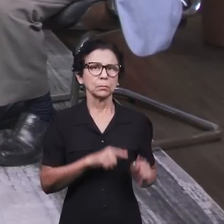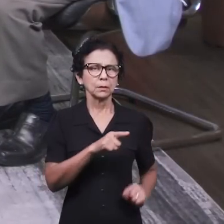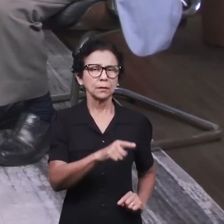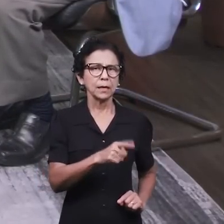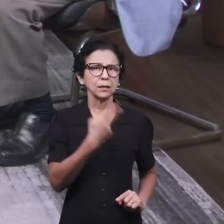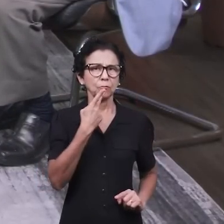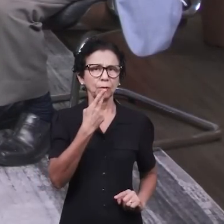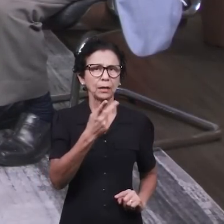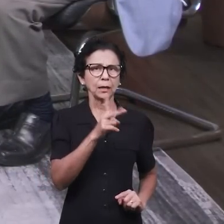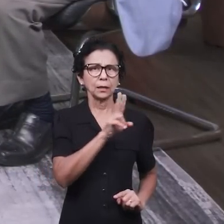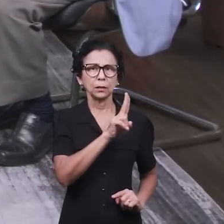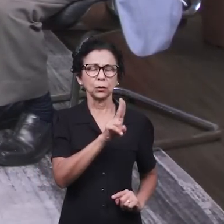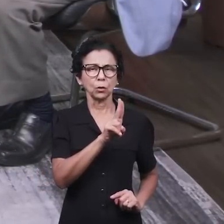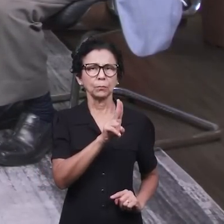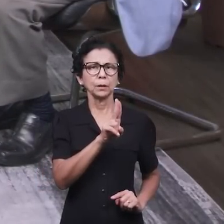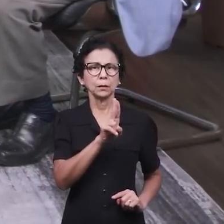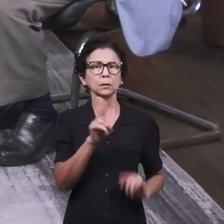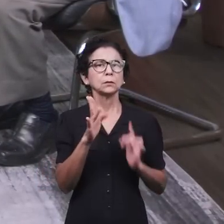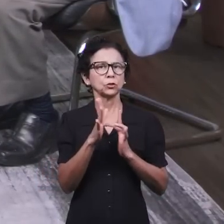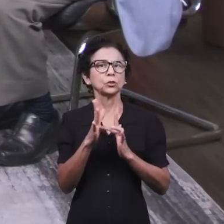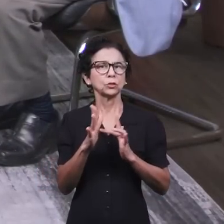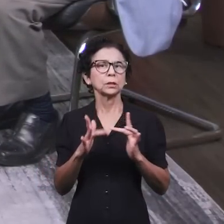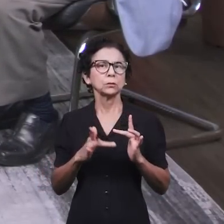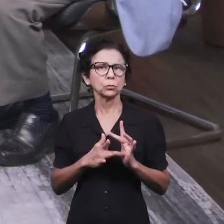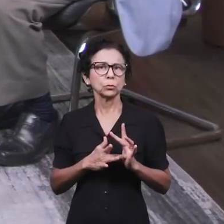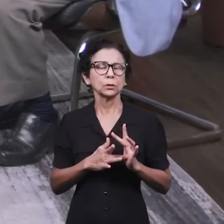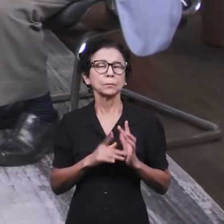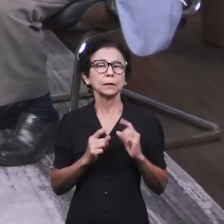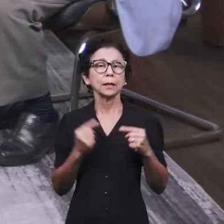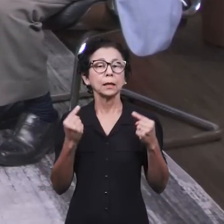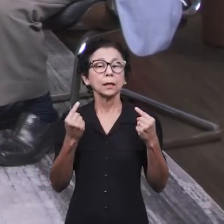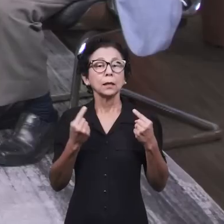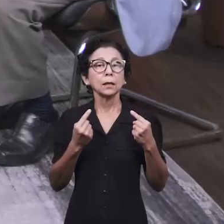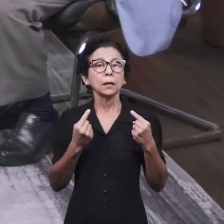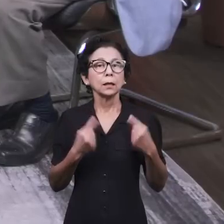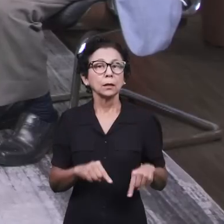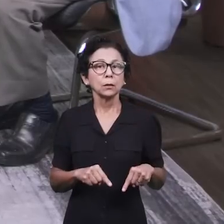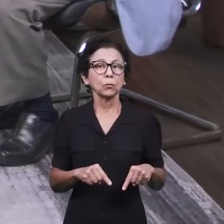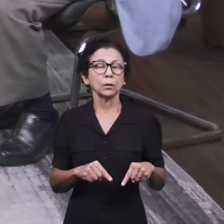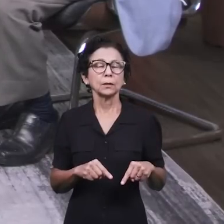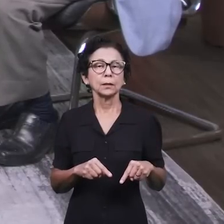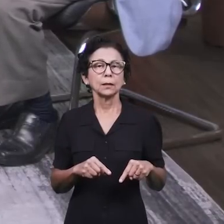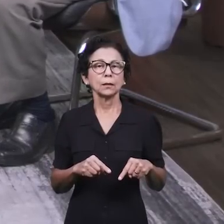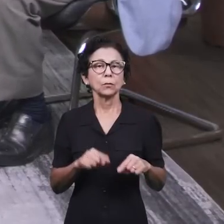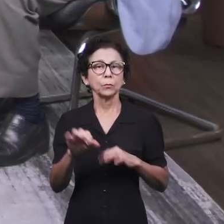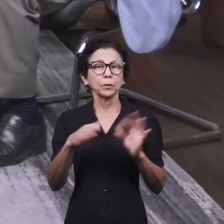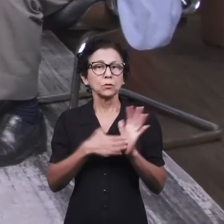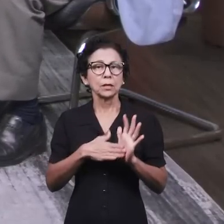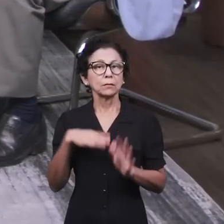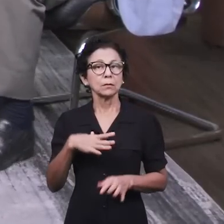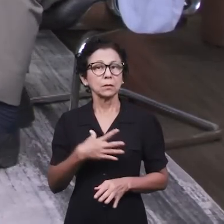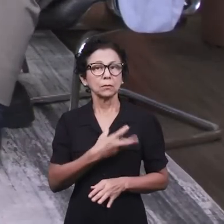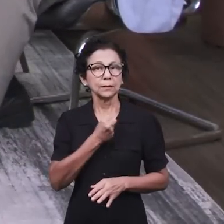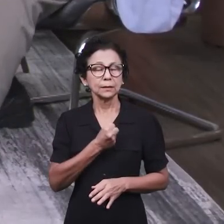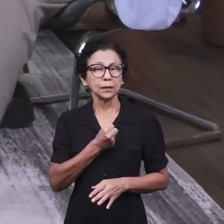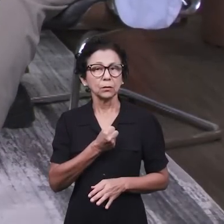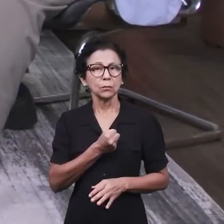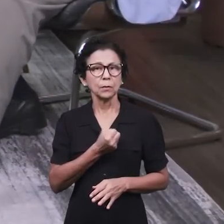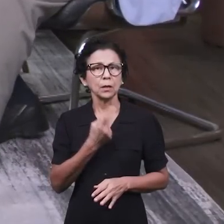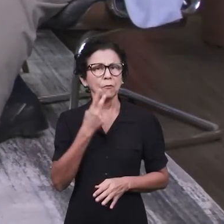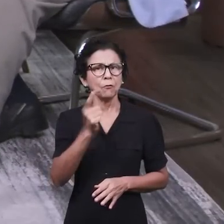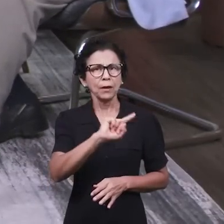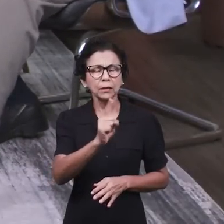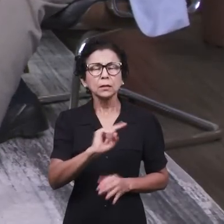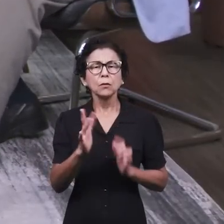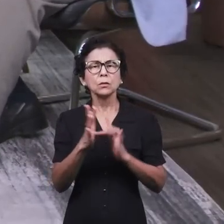objetivo? Interromper a propagação da palavra, do anúncio da salvação, que Jesus havia ressuscitado. A ressurreição.